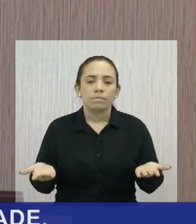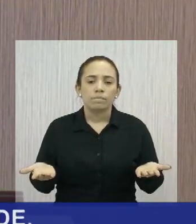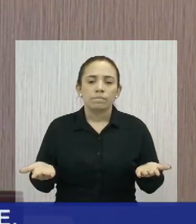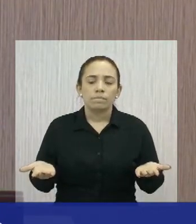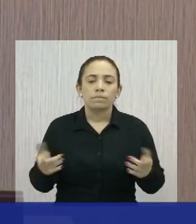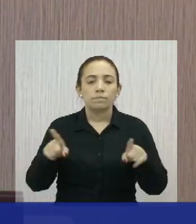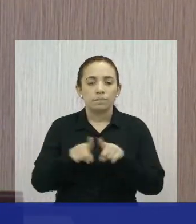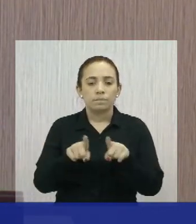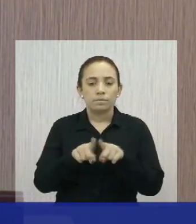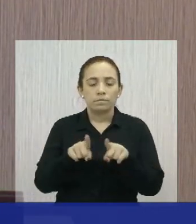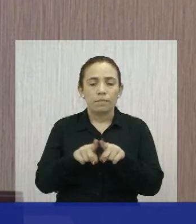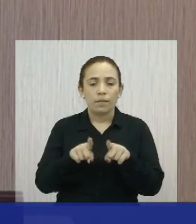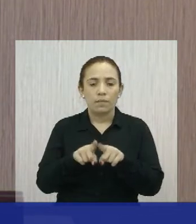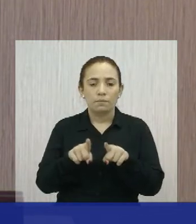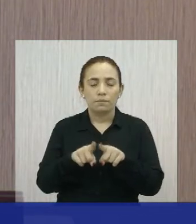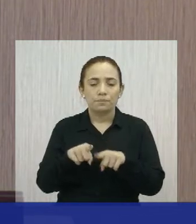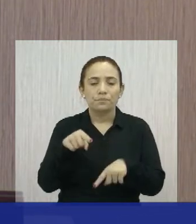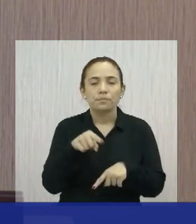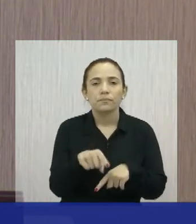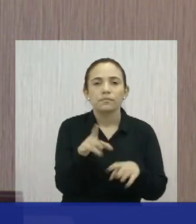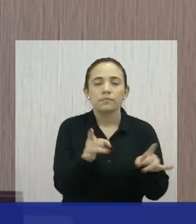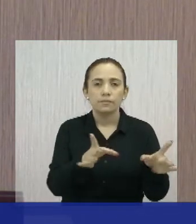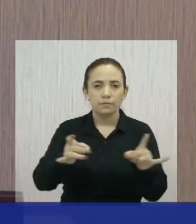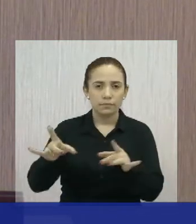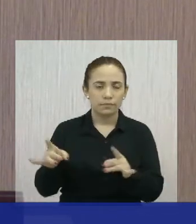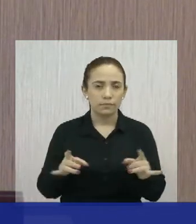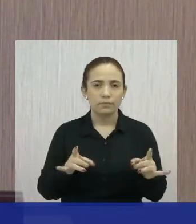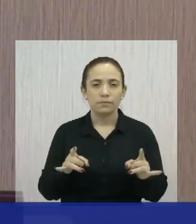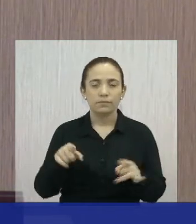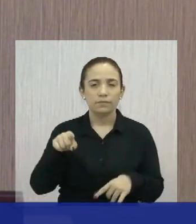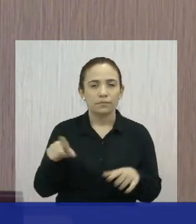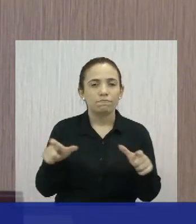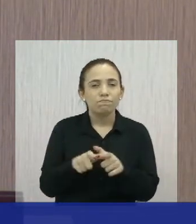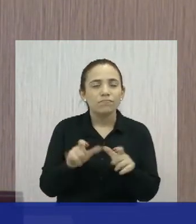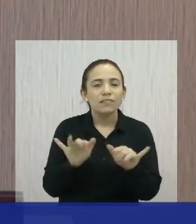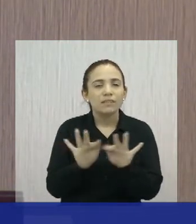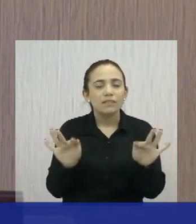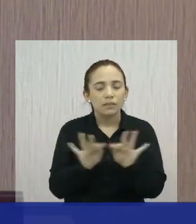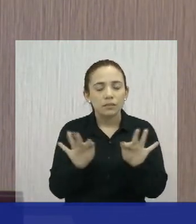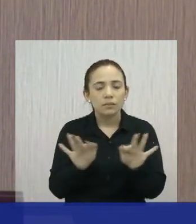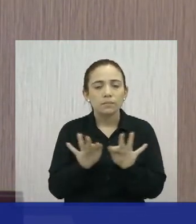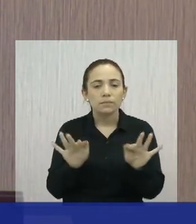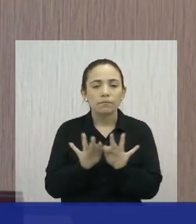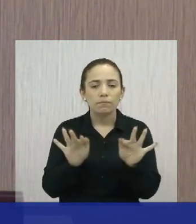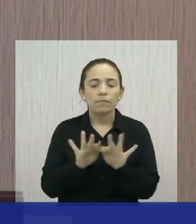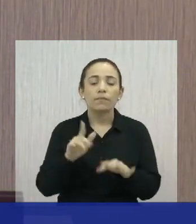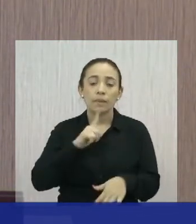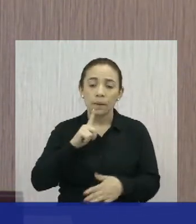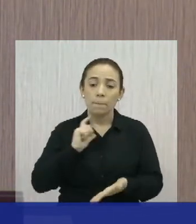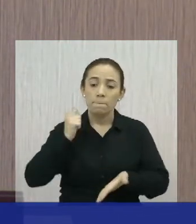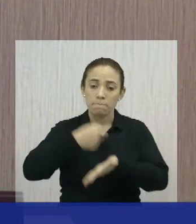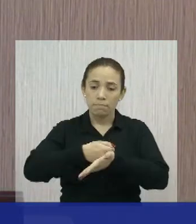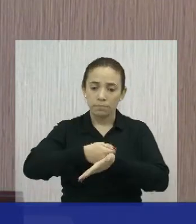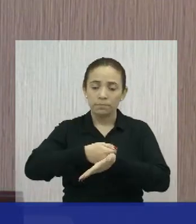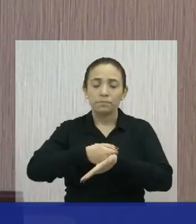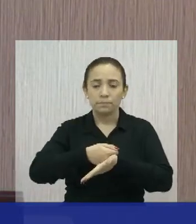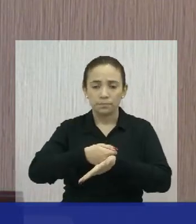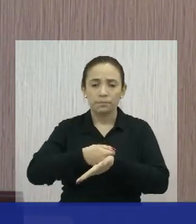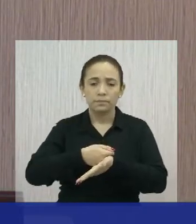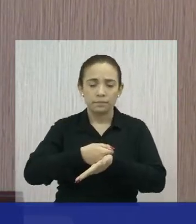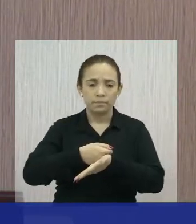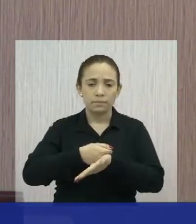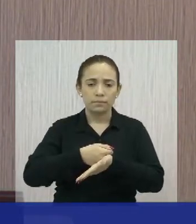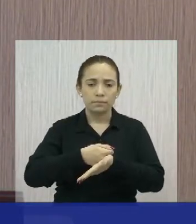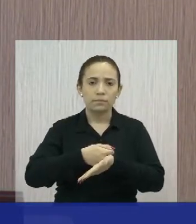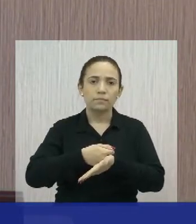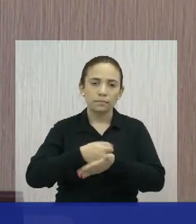Além disso, esses pequenos empreendedores, menores do que eu, menores do que nós, eles pagam, certamente, para poder